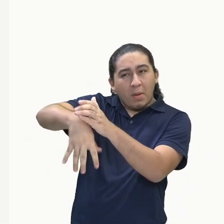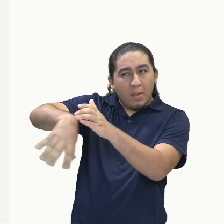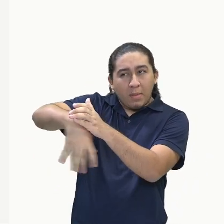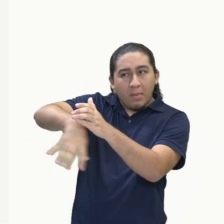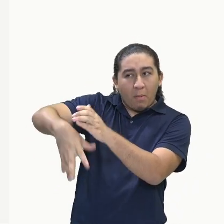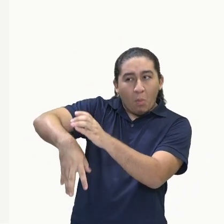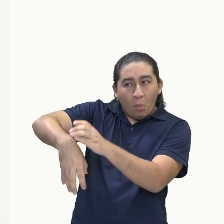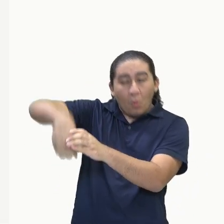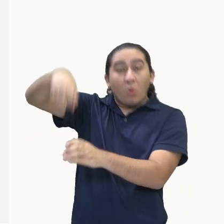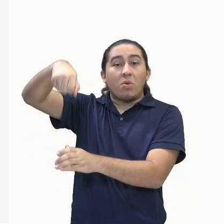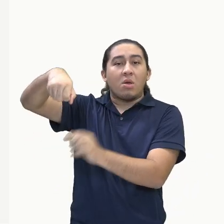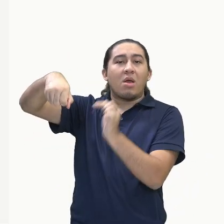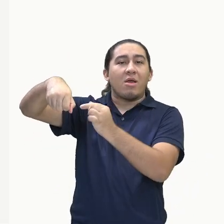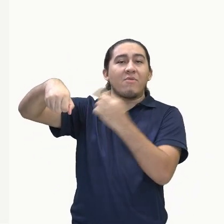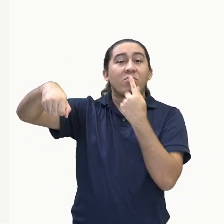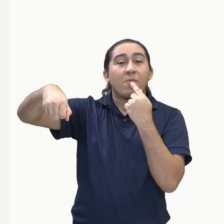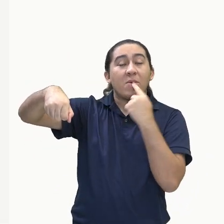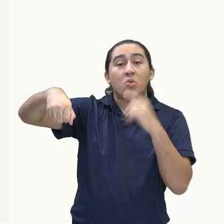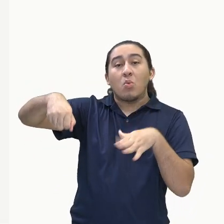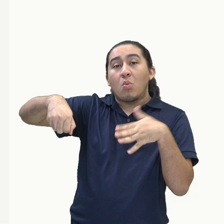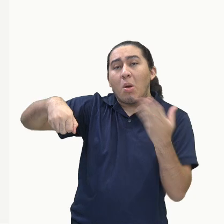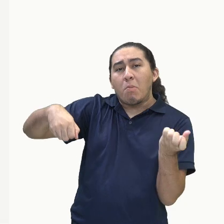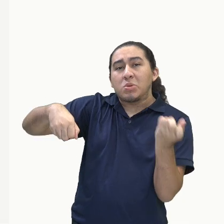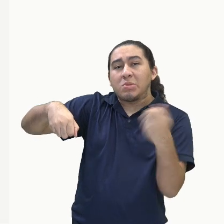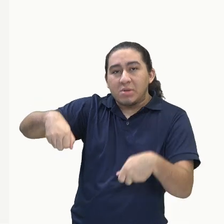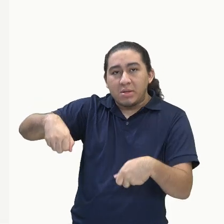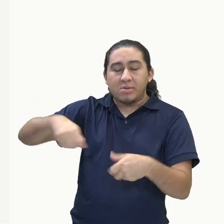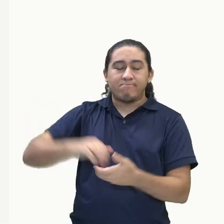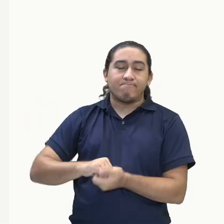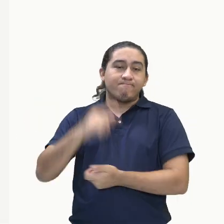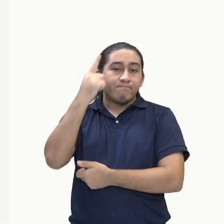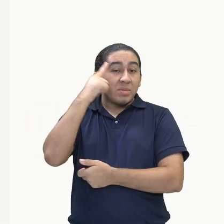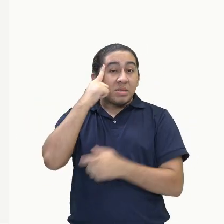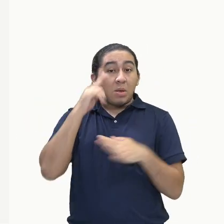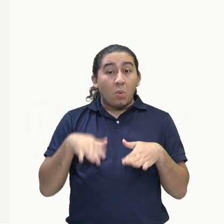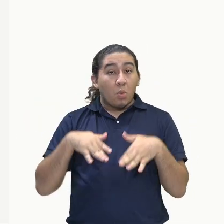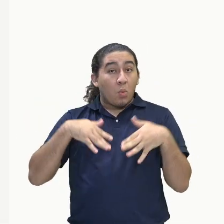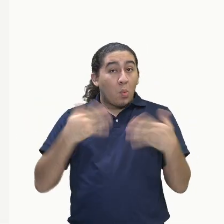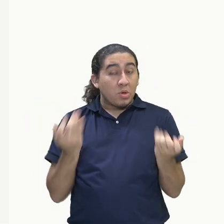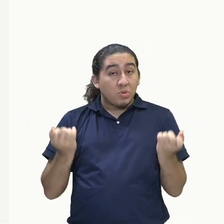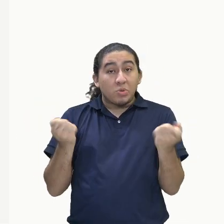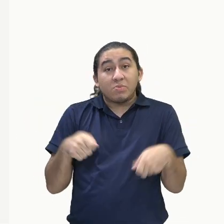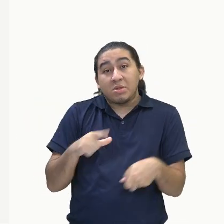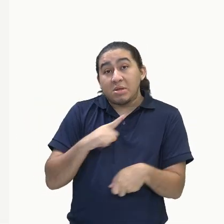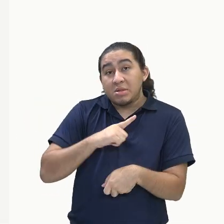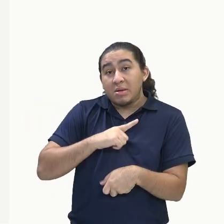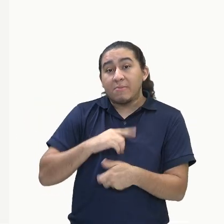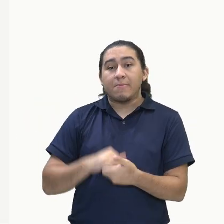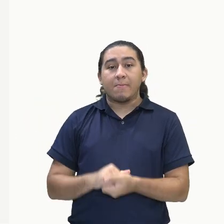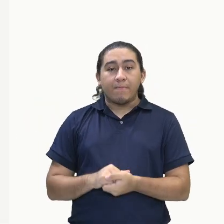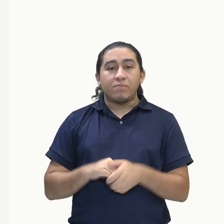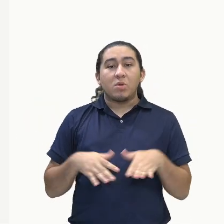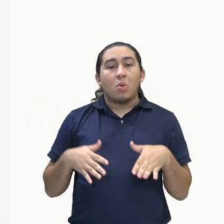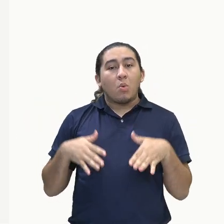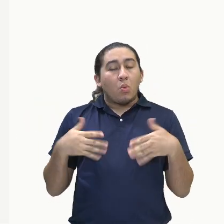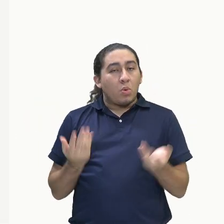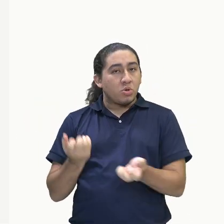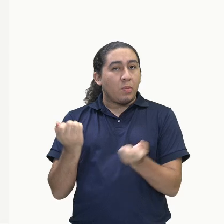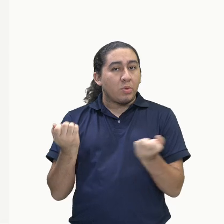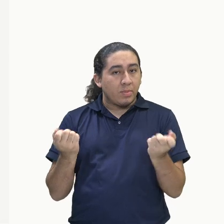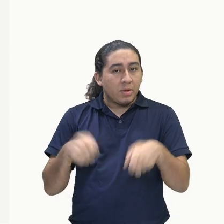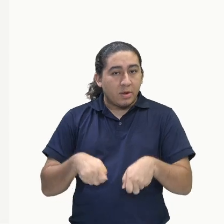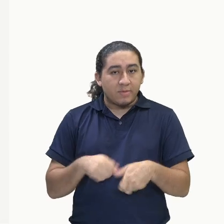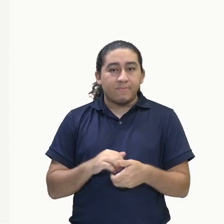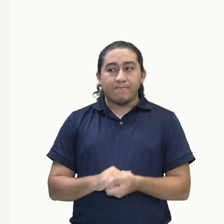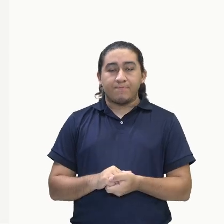pensar o seguinte. Quantos resultados possíveis existem? Né? Quantos resultados possíveis existem?